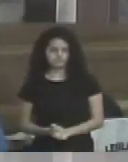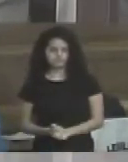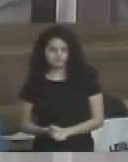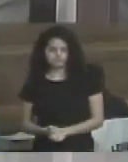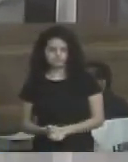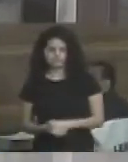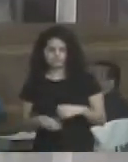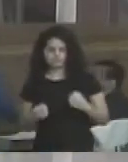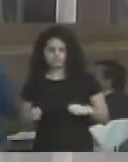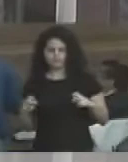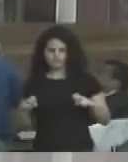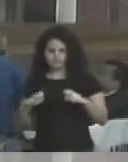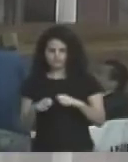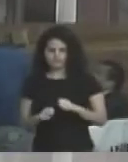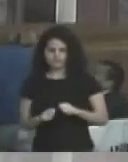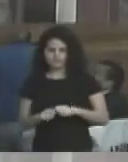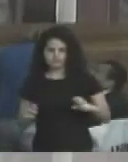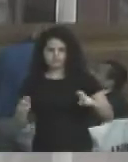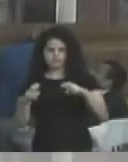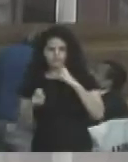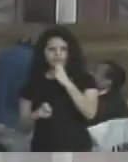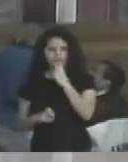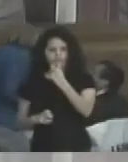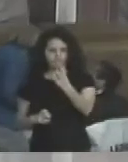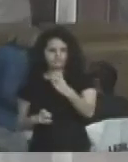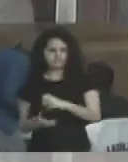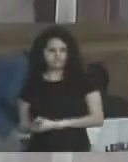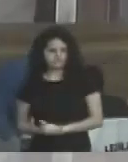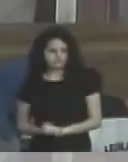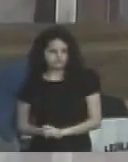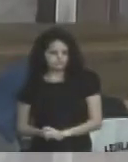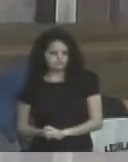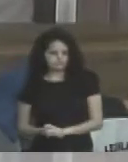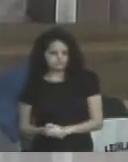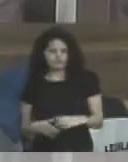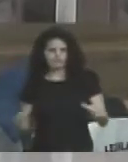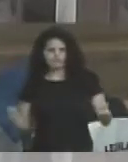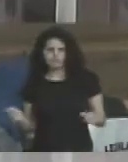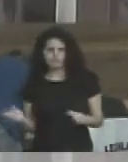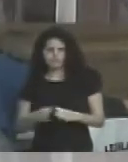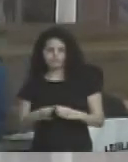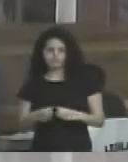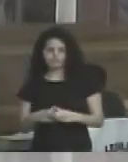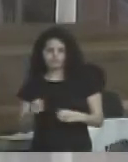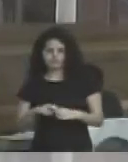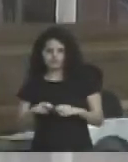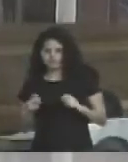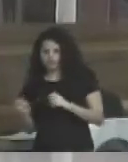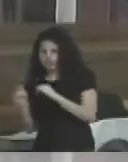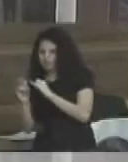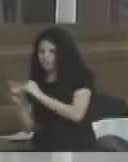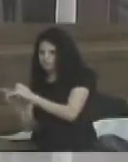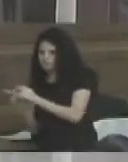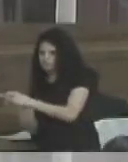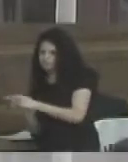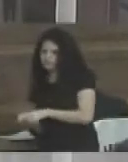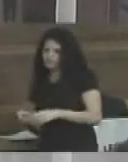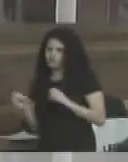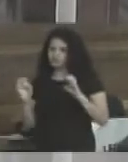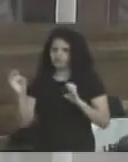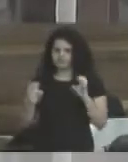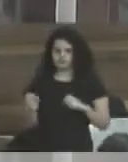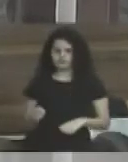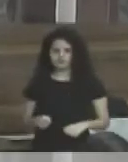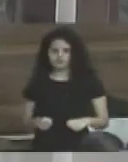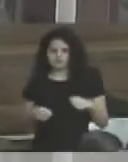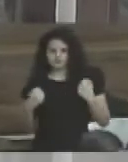ter voz. E com a voz é a comissão lá, vamos montar a comissão e vamos lá cobrar dessa empresa. Ela tem que construir lá uma